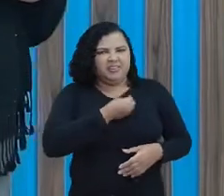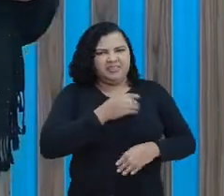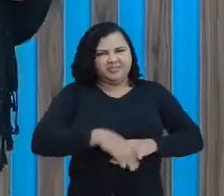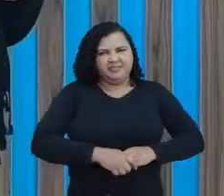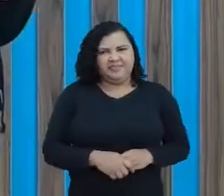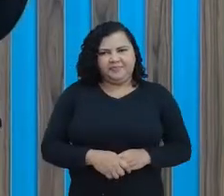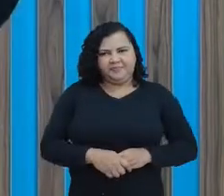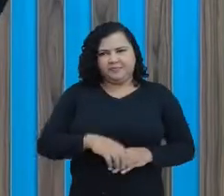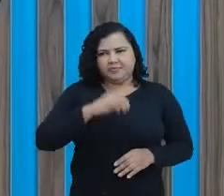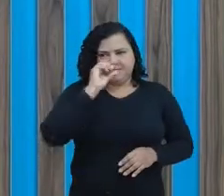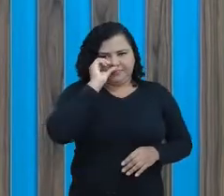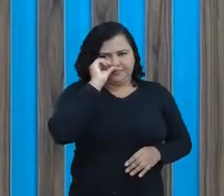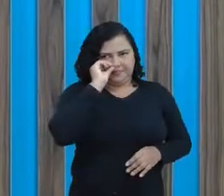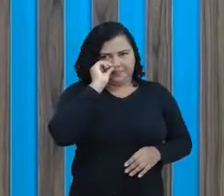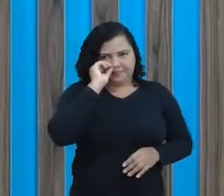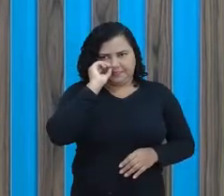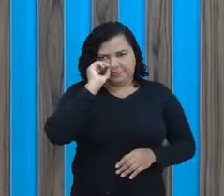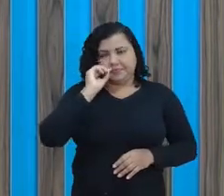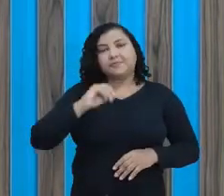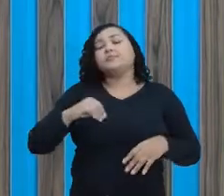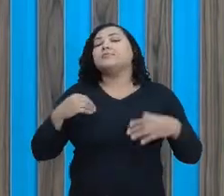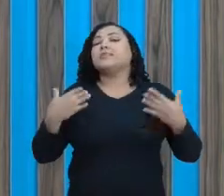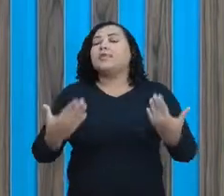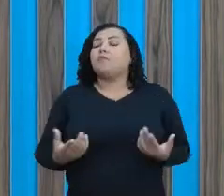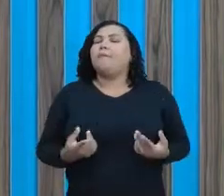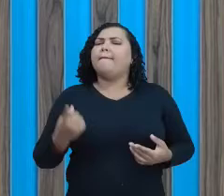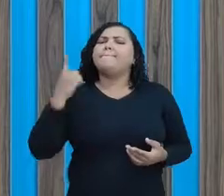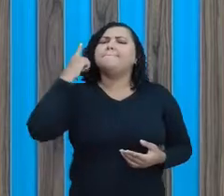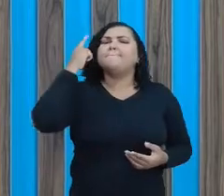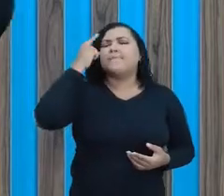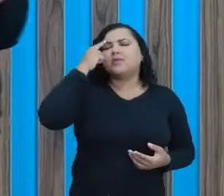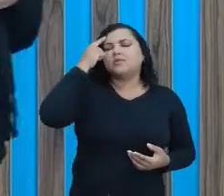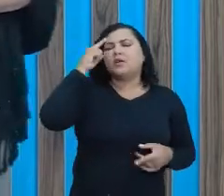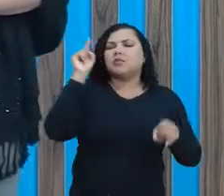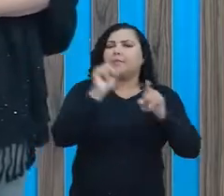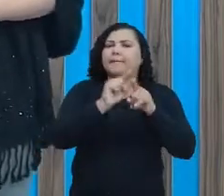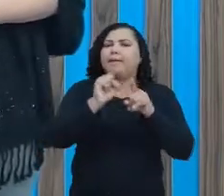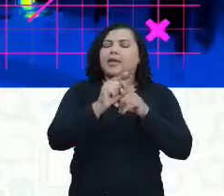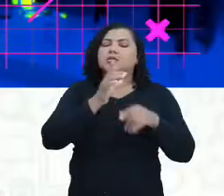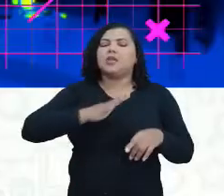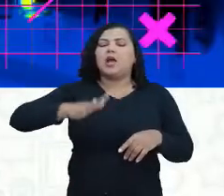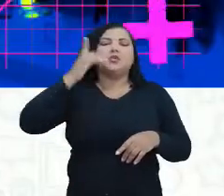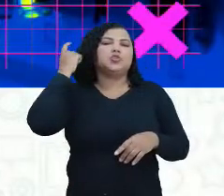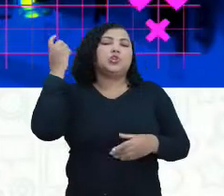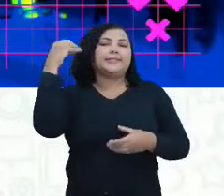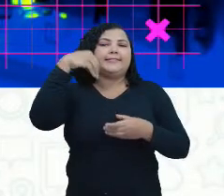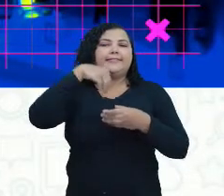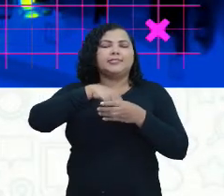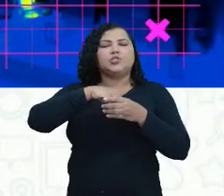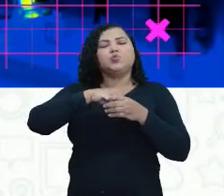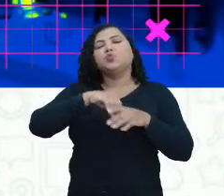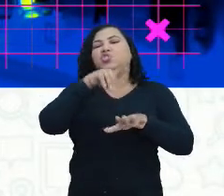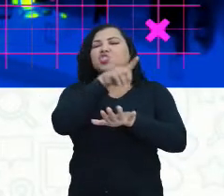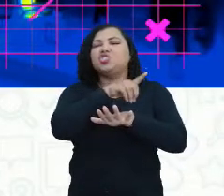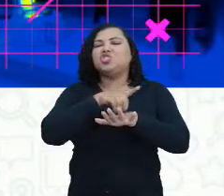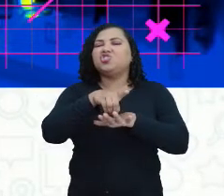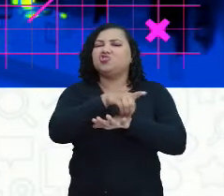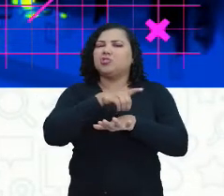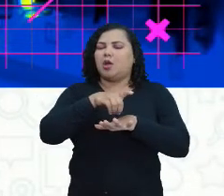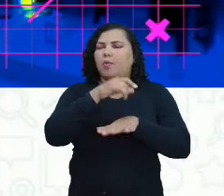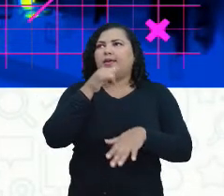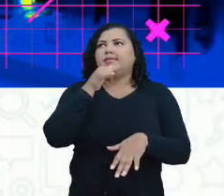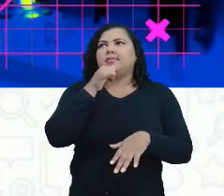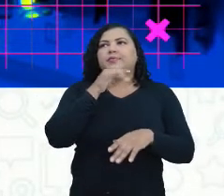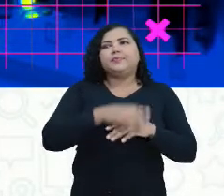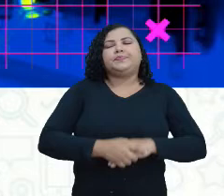pensar um pouquinho agora sobre os ambientes sonoros digitais, que fazem parte da nossa vida, né? A gente não tem só o